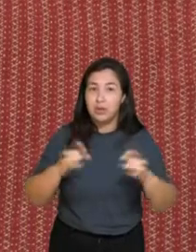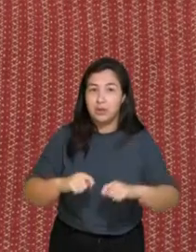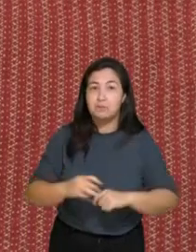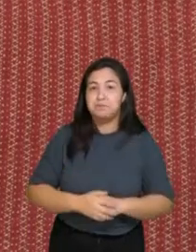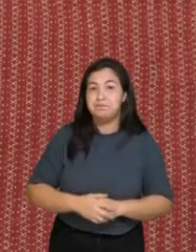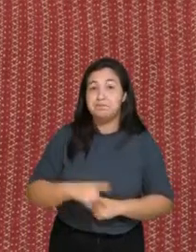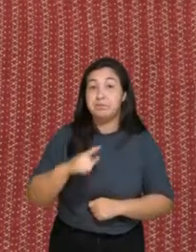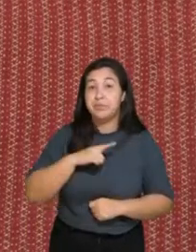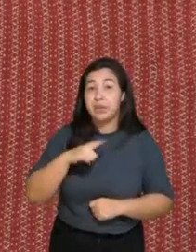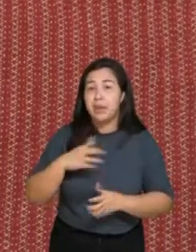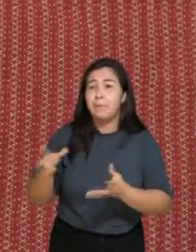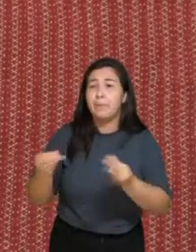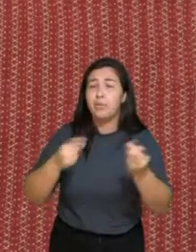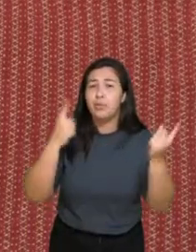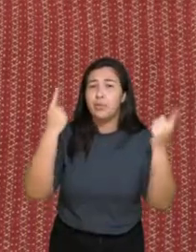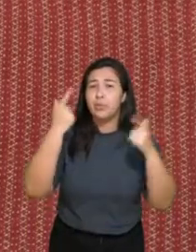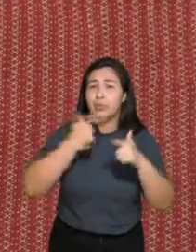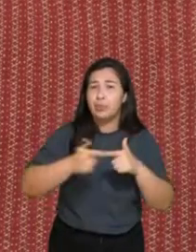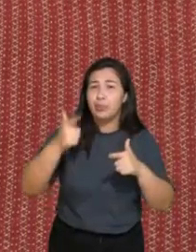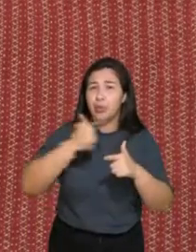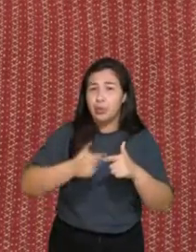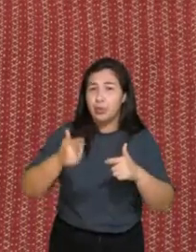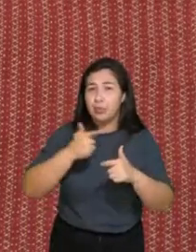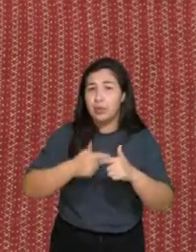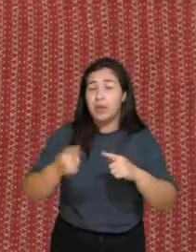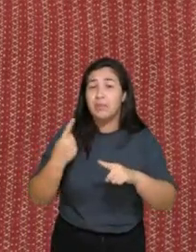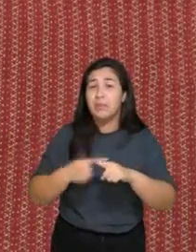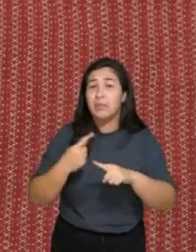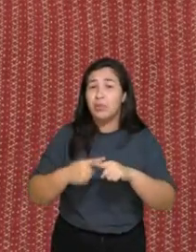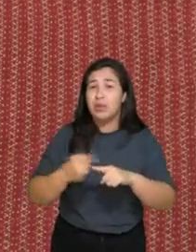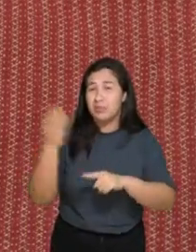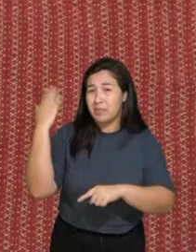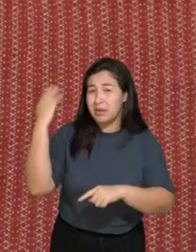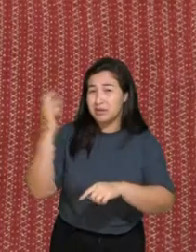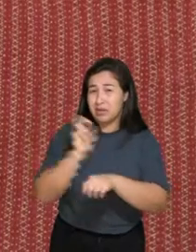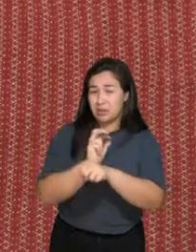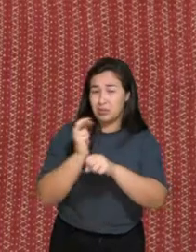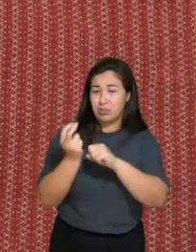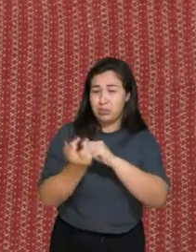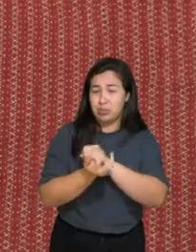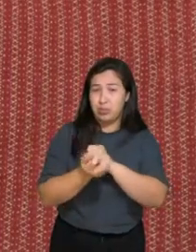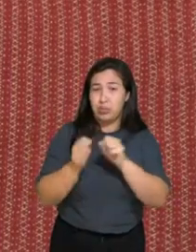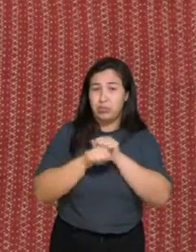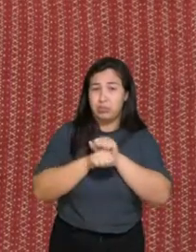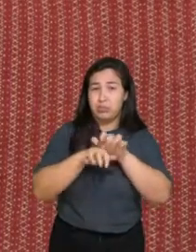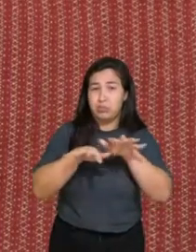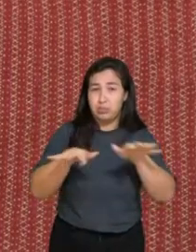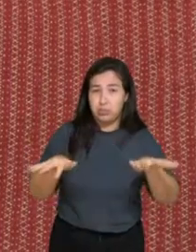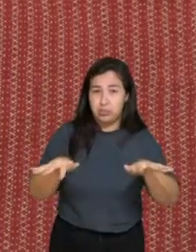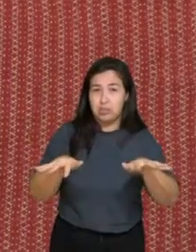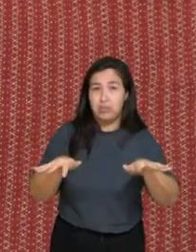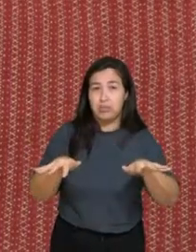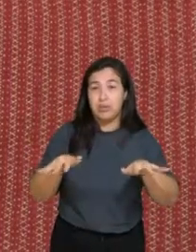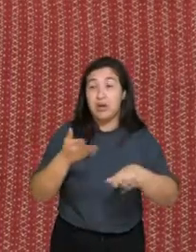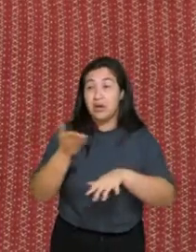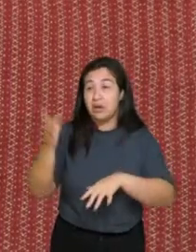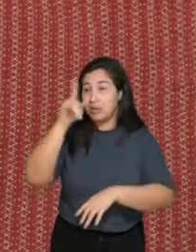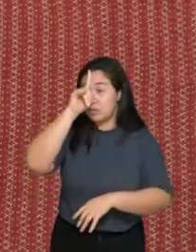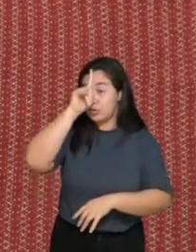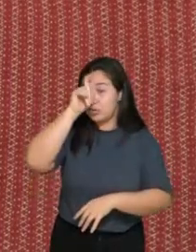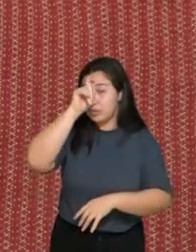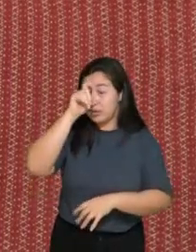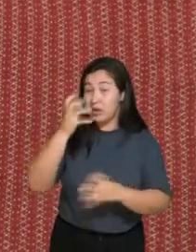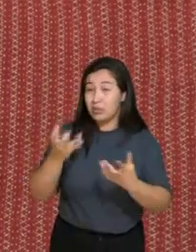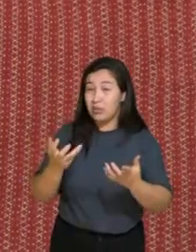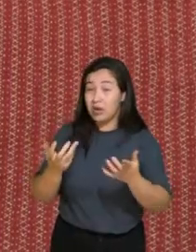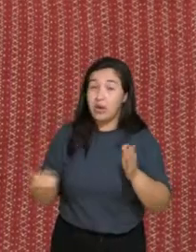muitos problemas, principalmente em função da pandemia, e outros hospitais ainda buscando se recuperar, a gente pode estar fazendo um